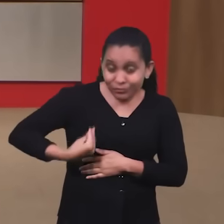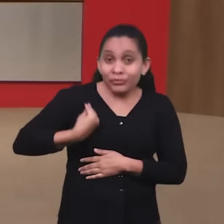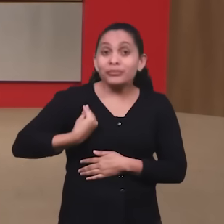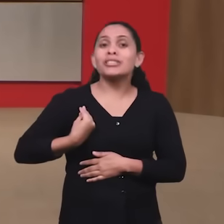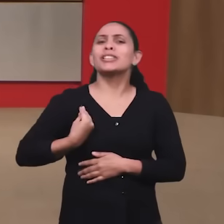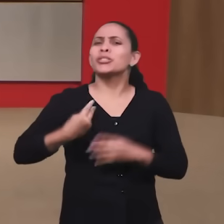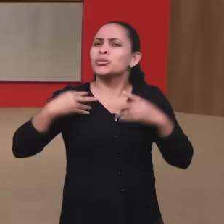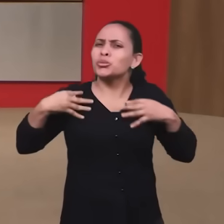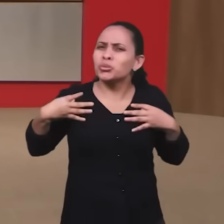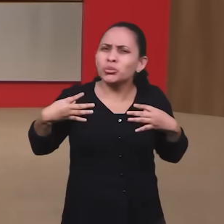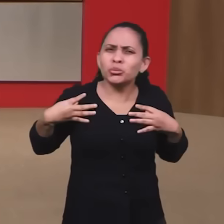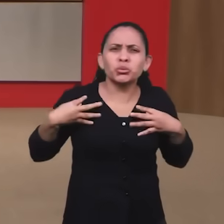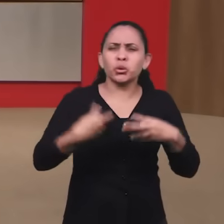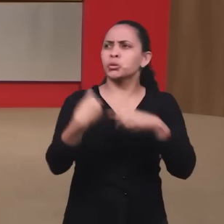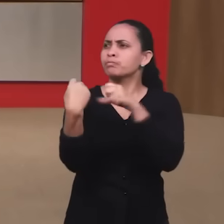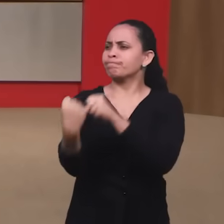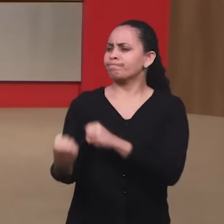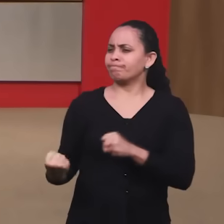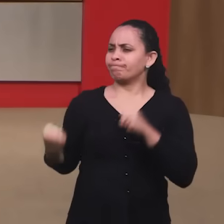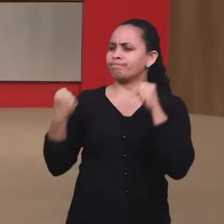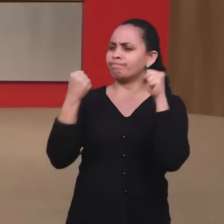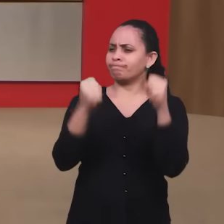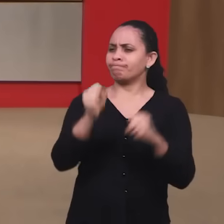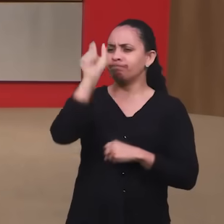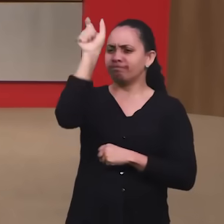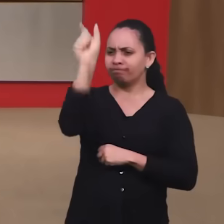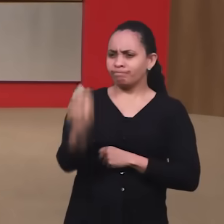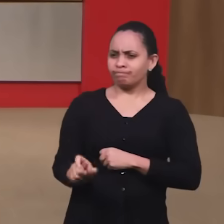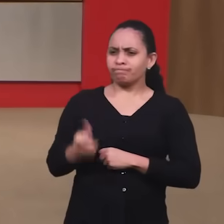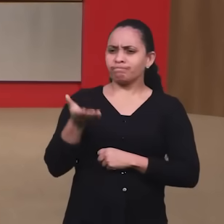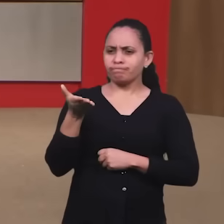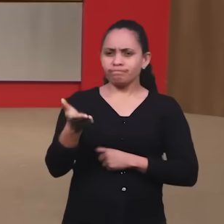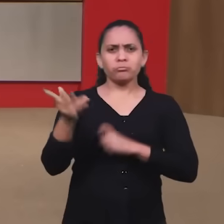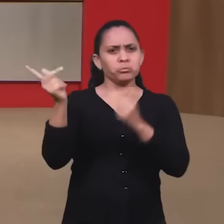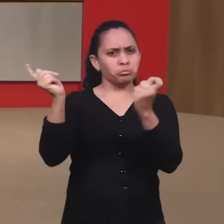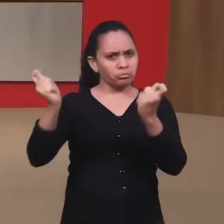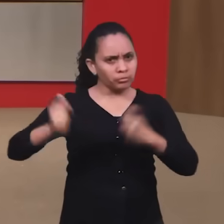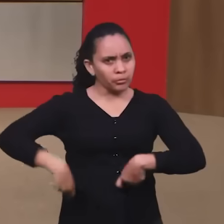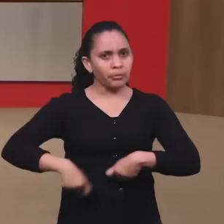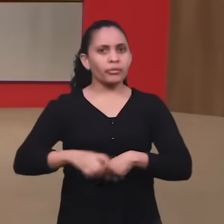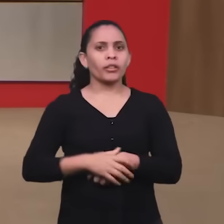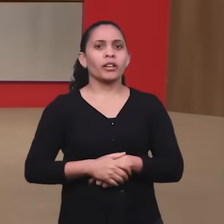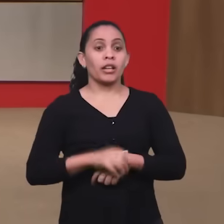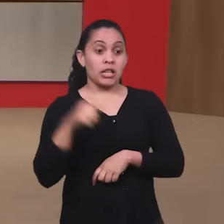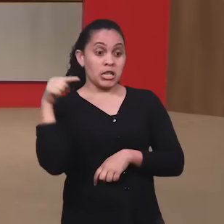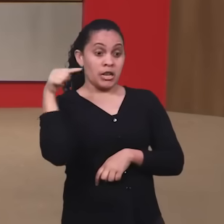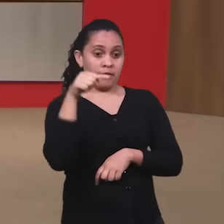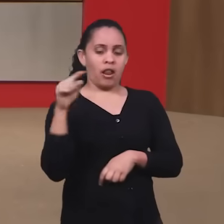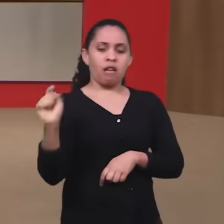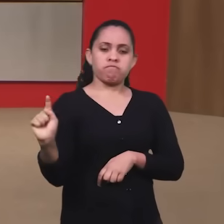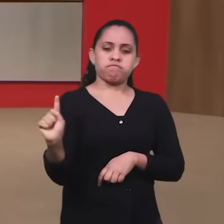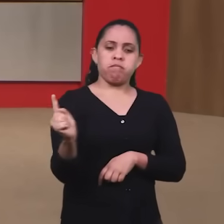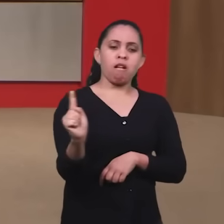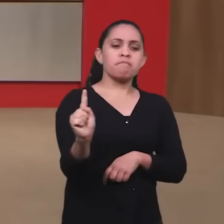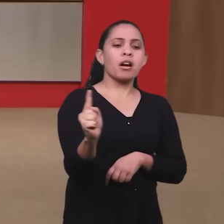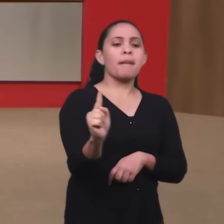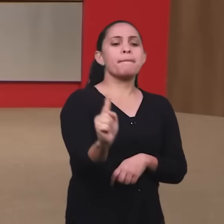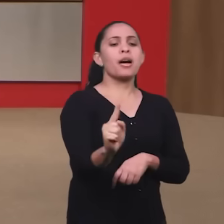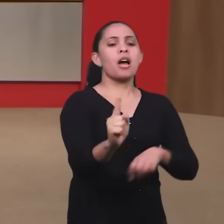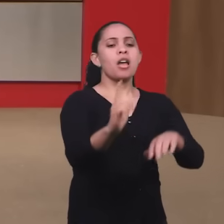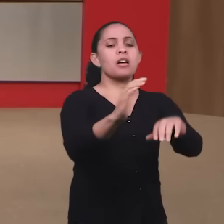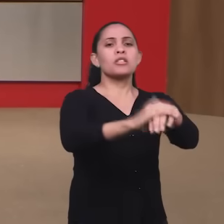e a vida, todo o poder lhe foi dado. Então Ele toca naquela urna e